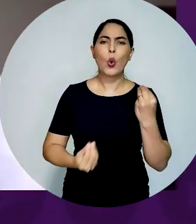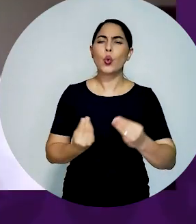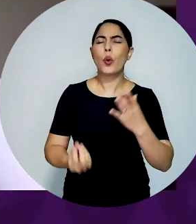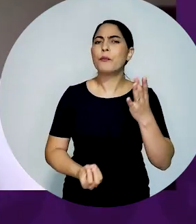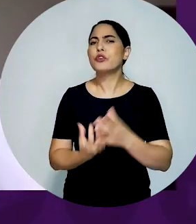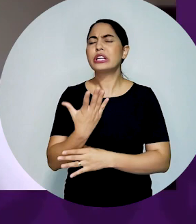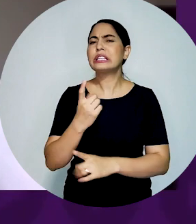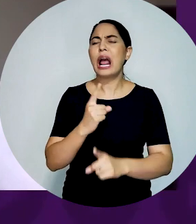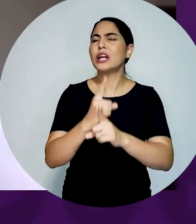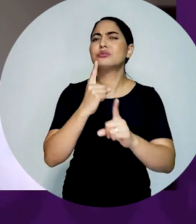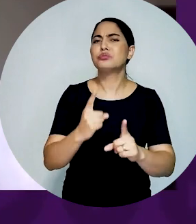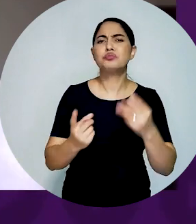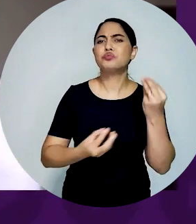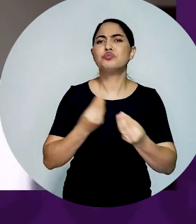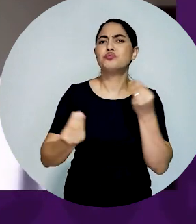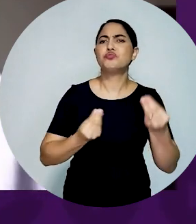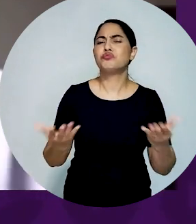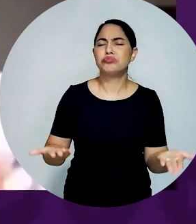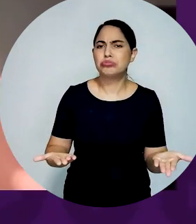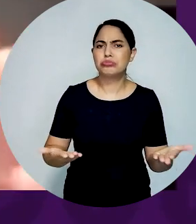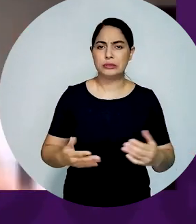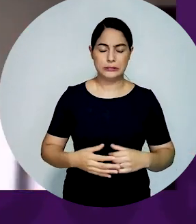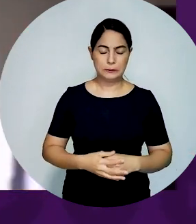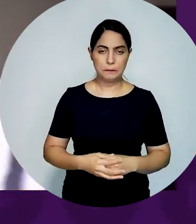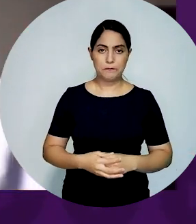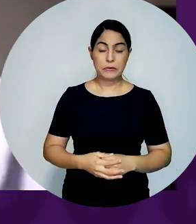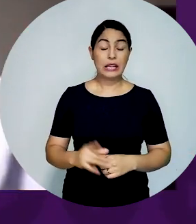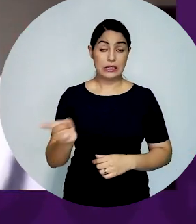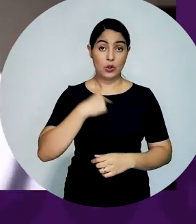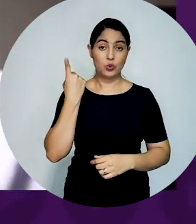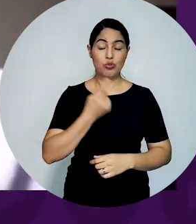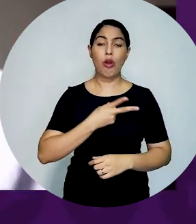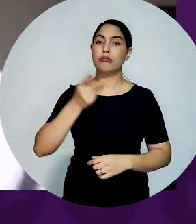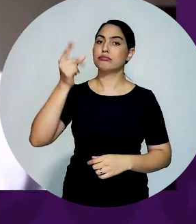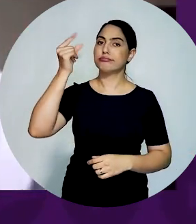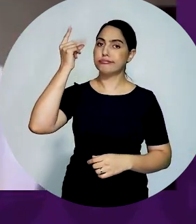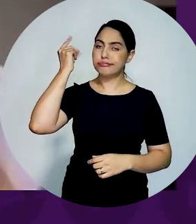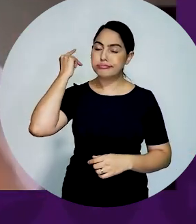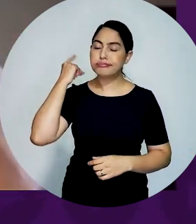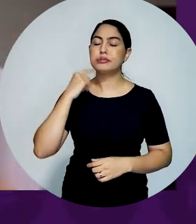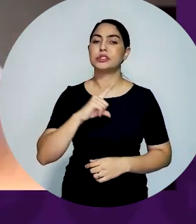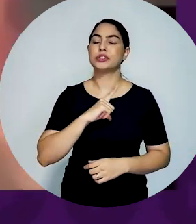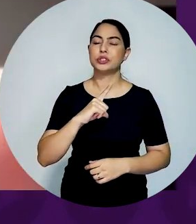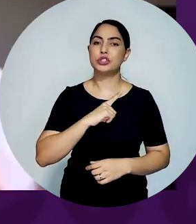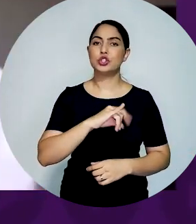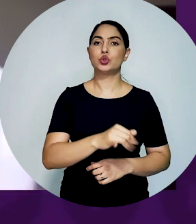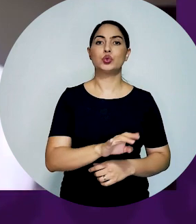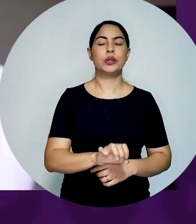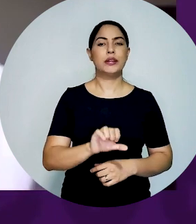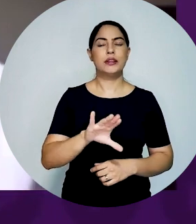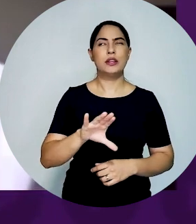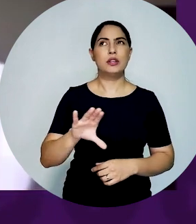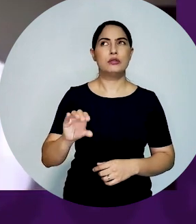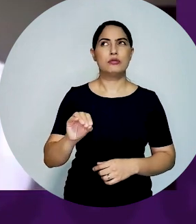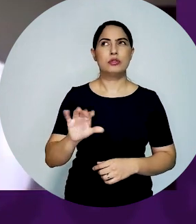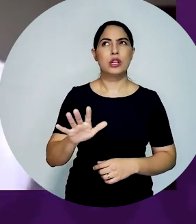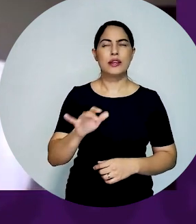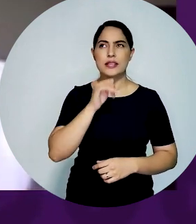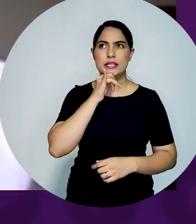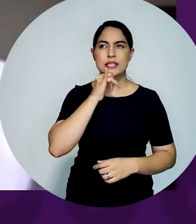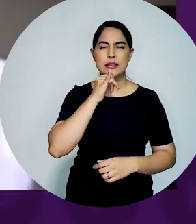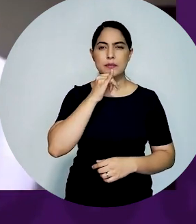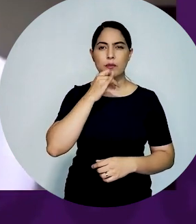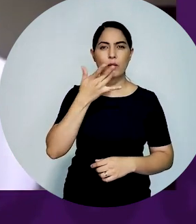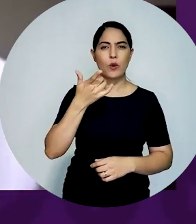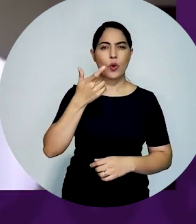lá. Onde é que surgiu isso? Durante muito tempo, a gente apostou nos juízos de